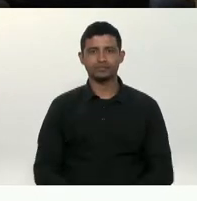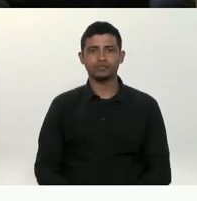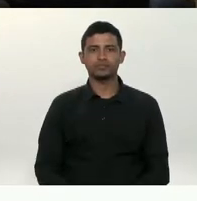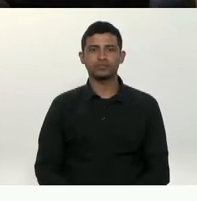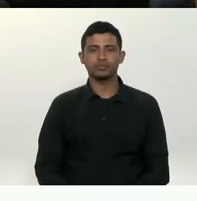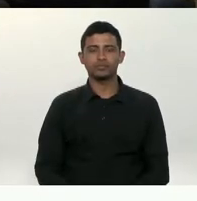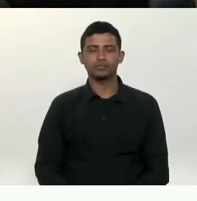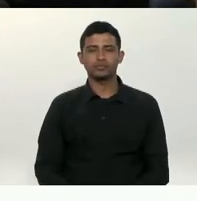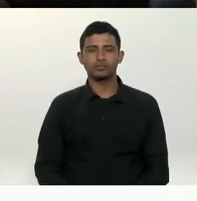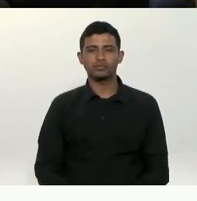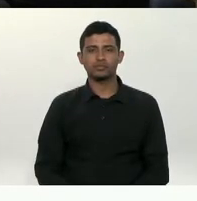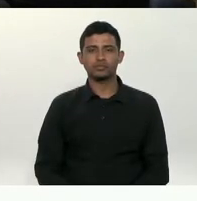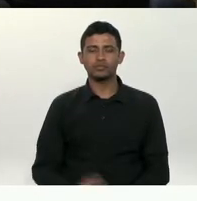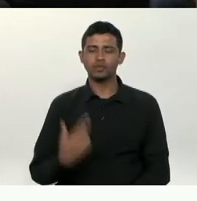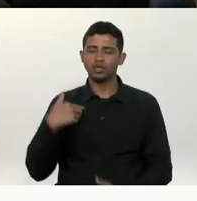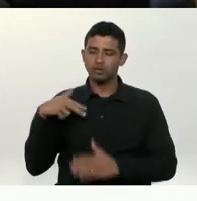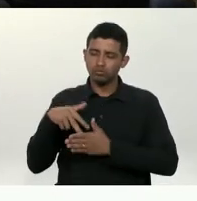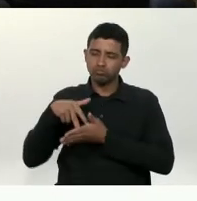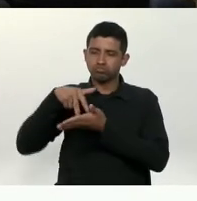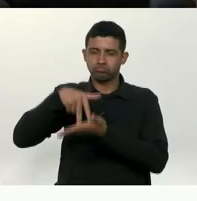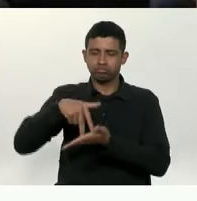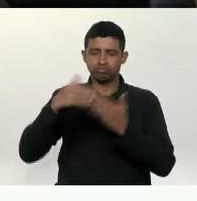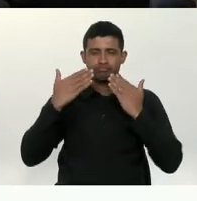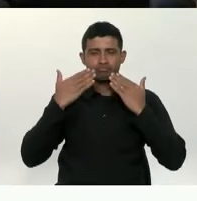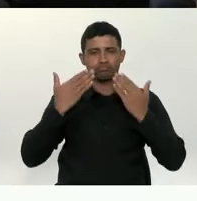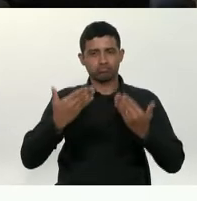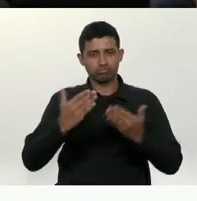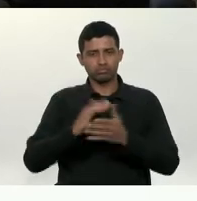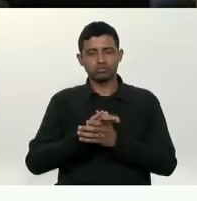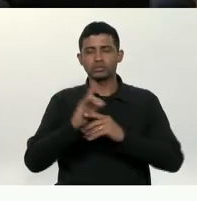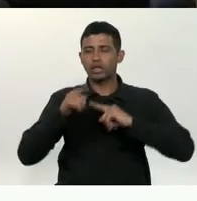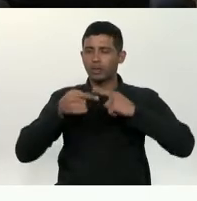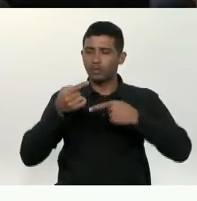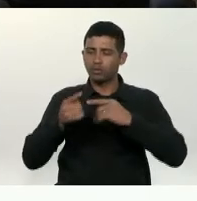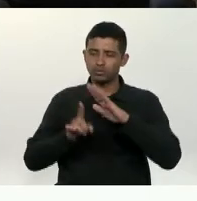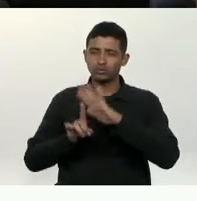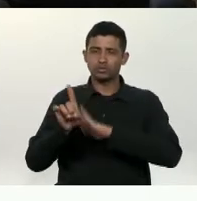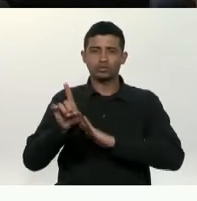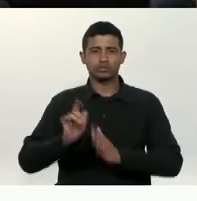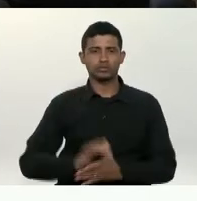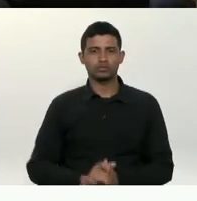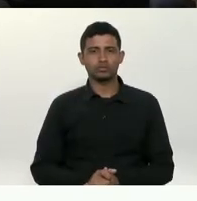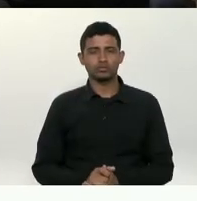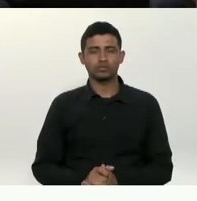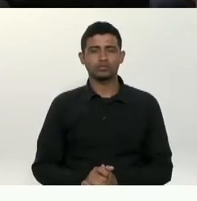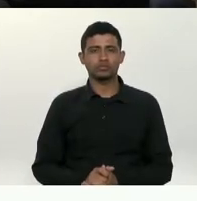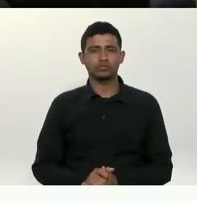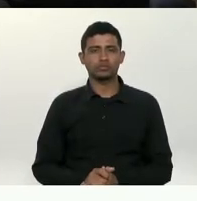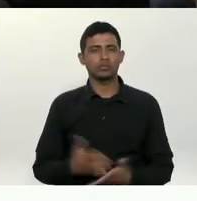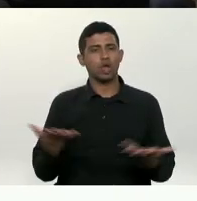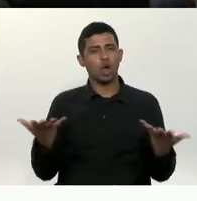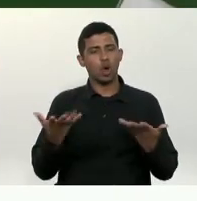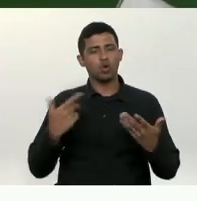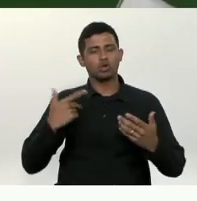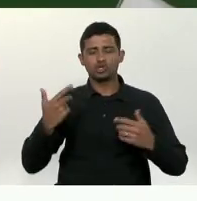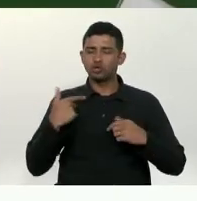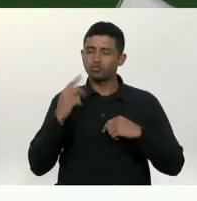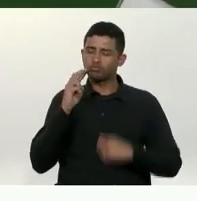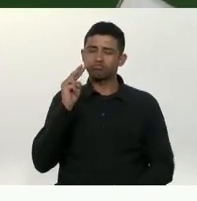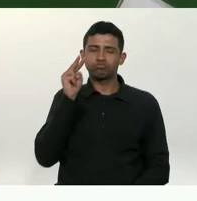venho expor e depois indagá-lo. Hoje, pelo que observo